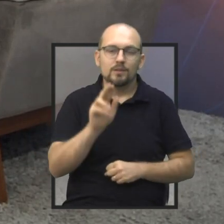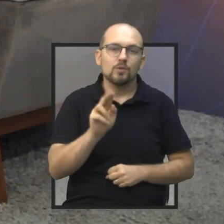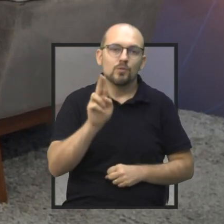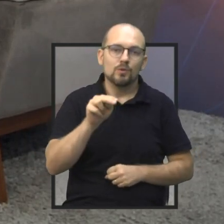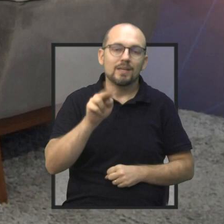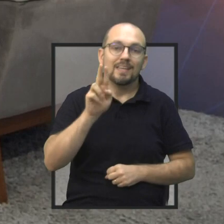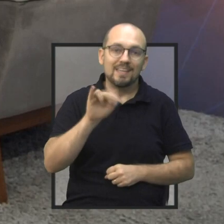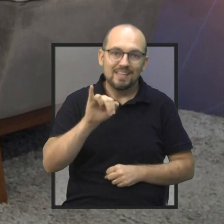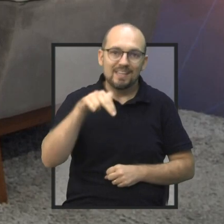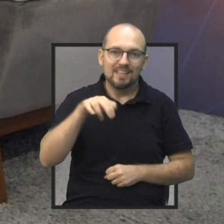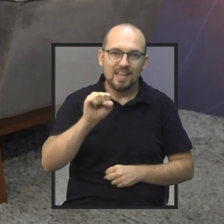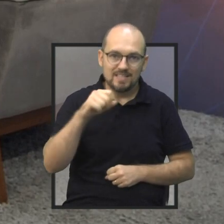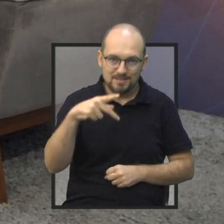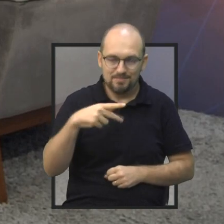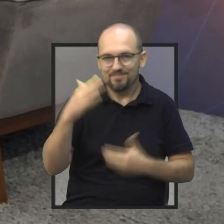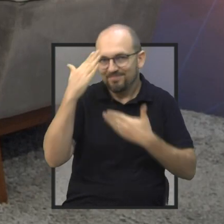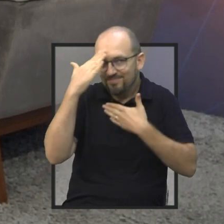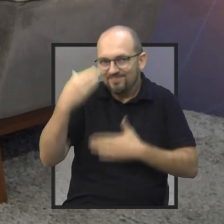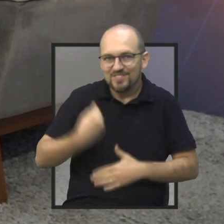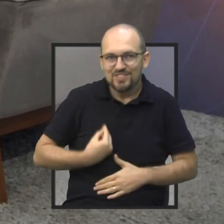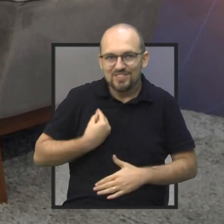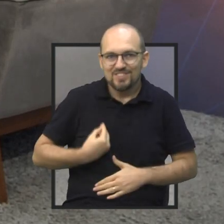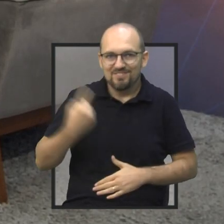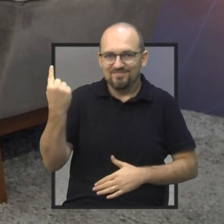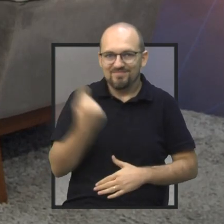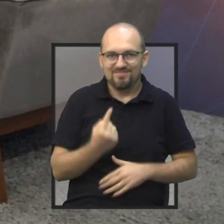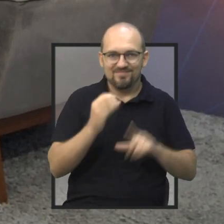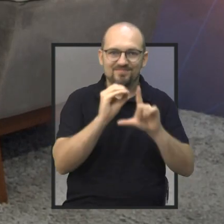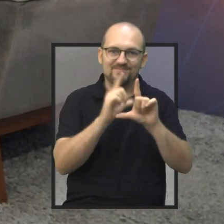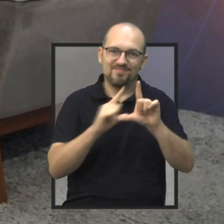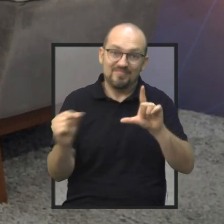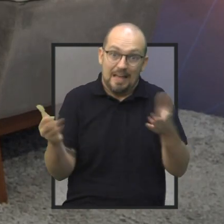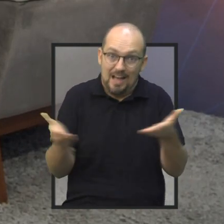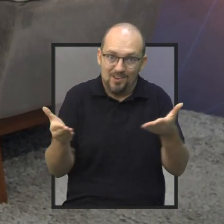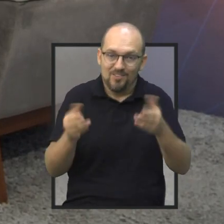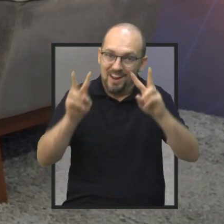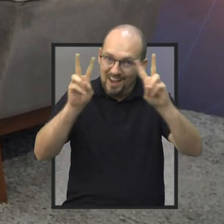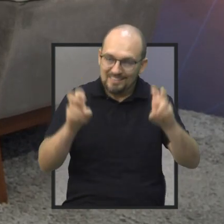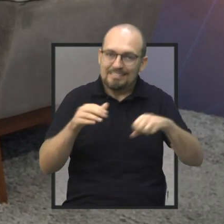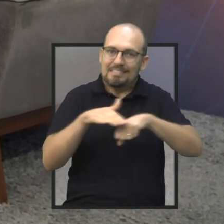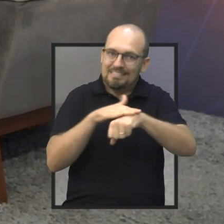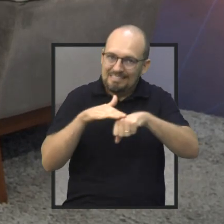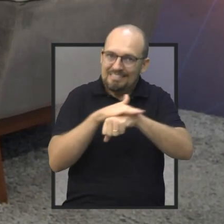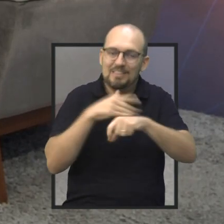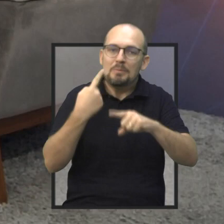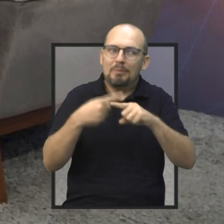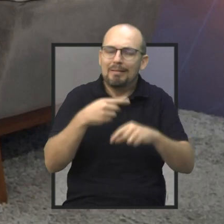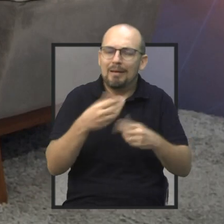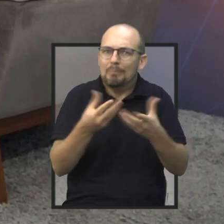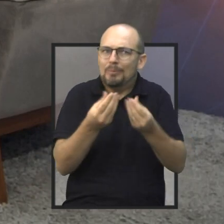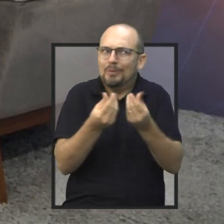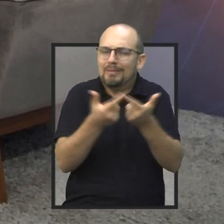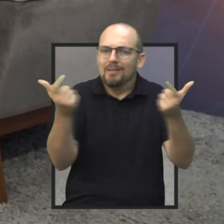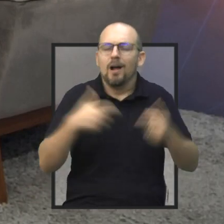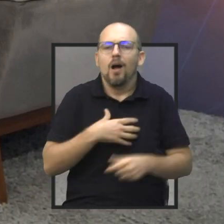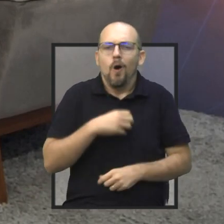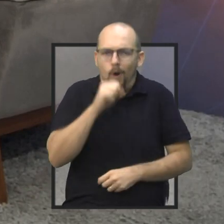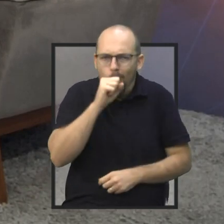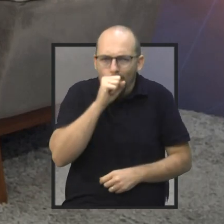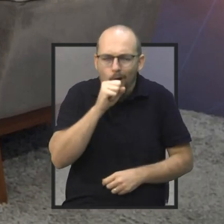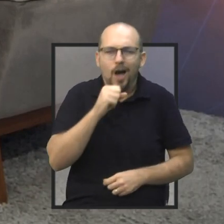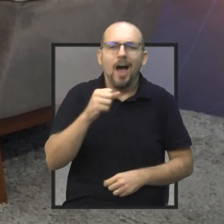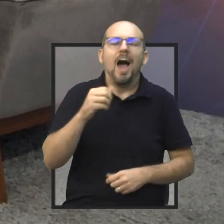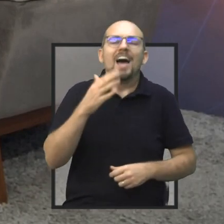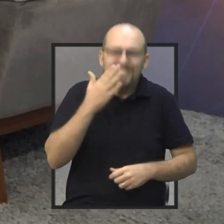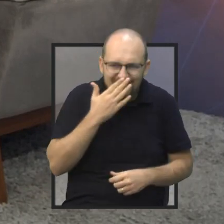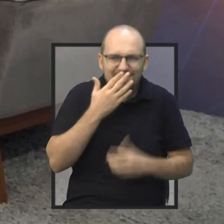sua presença aqui na TV Câmara para a gente falar um pouco sobre esse assunto agora que as temperaturas caíram, todo mundo já começa a tossir e espirrar, é incrível, né? Todo inverno é a